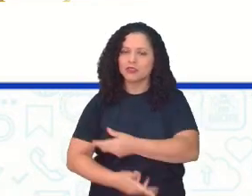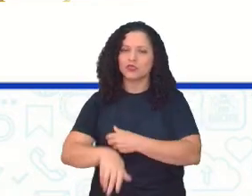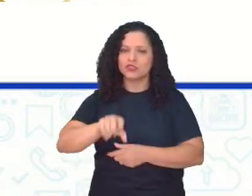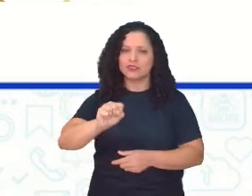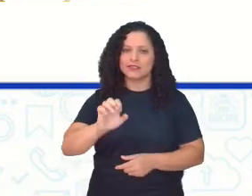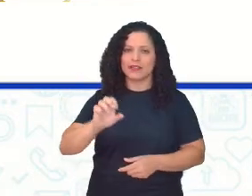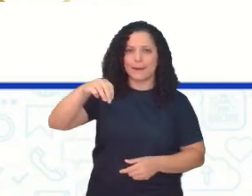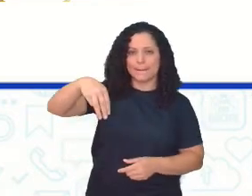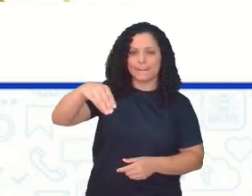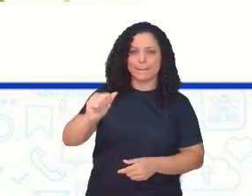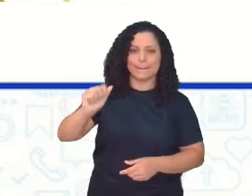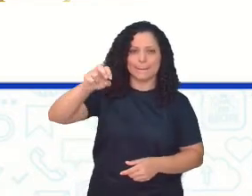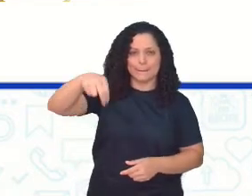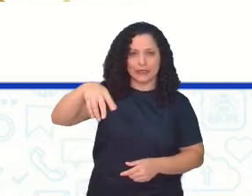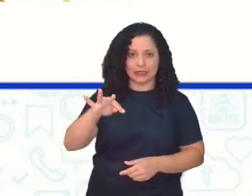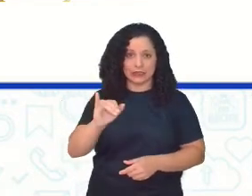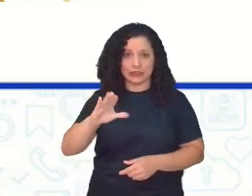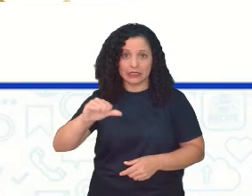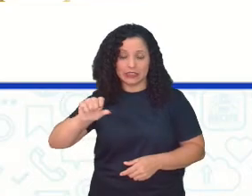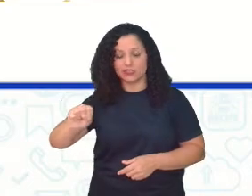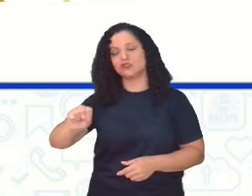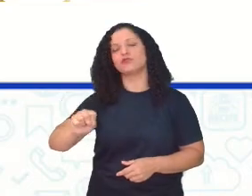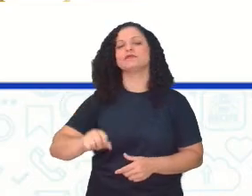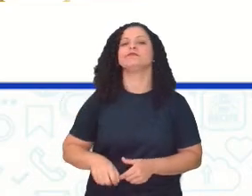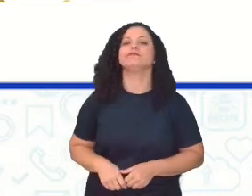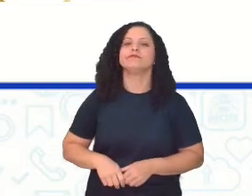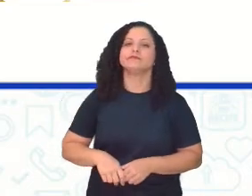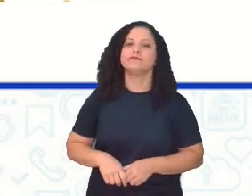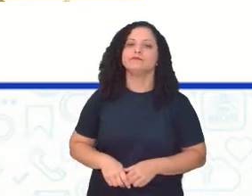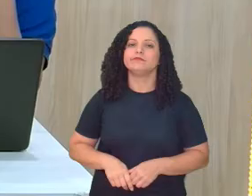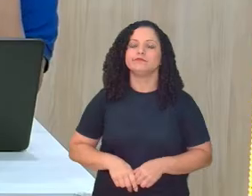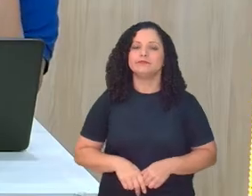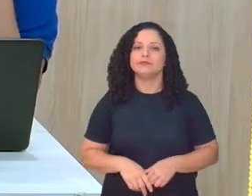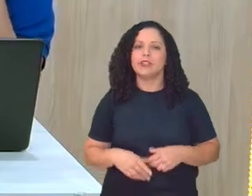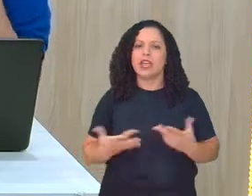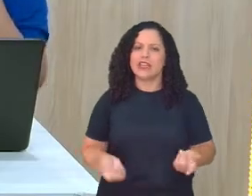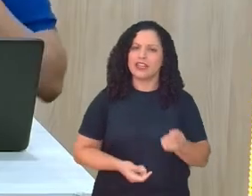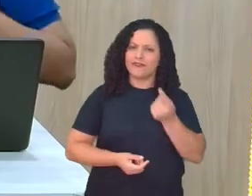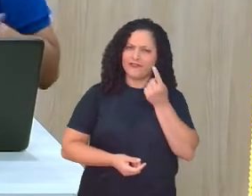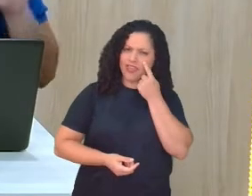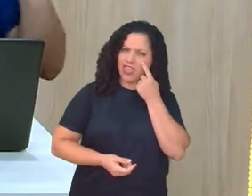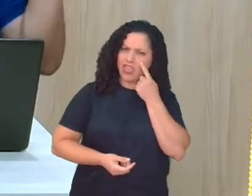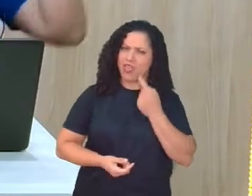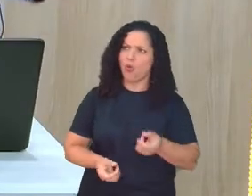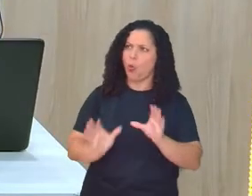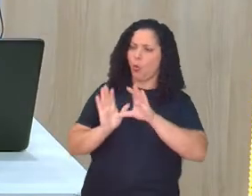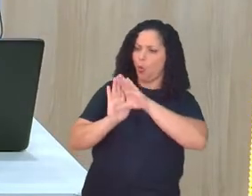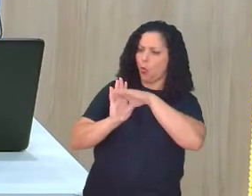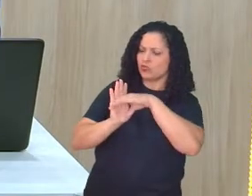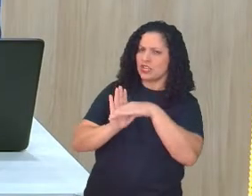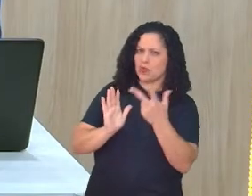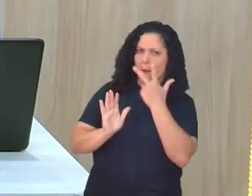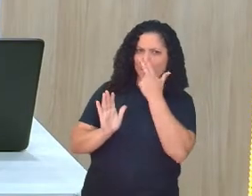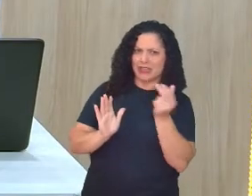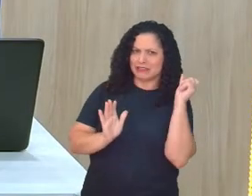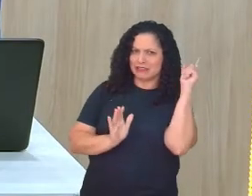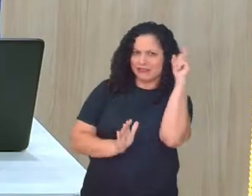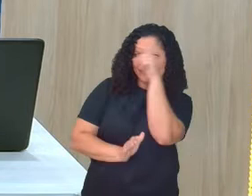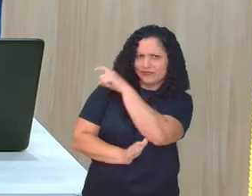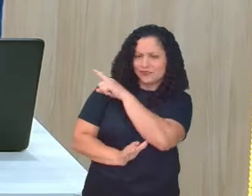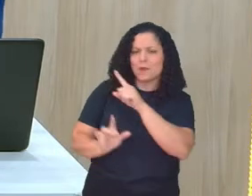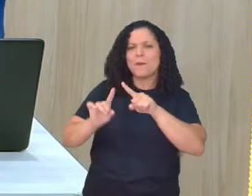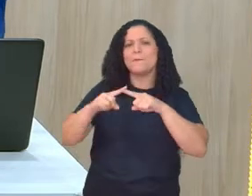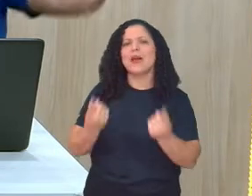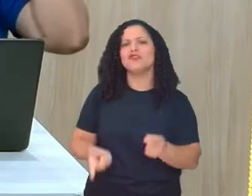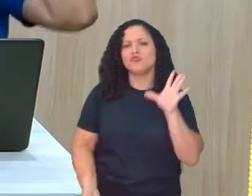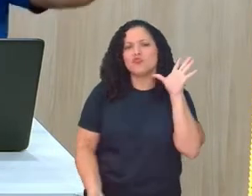relações semânticas. E aí, gente, a gente ouvindo os conceitos parece ser uma coisa absurda. Mas é